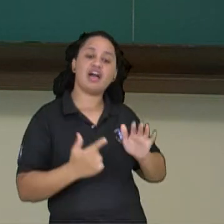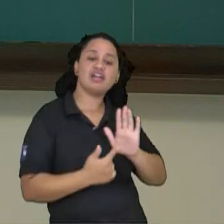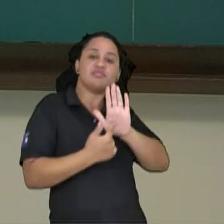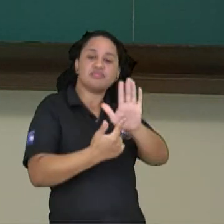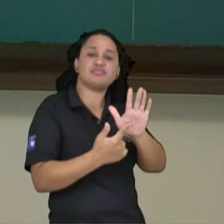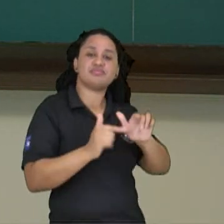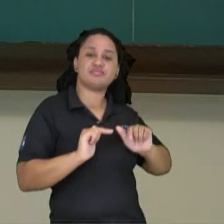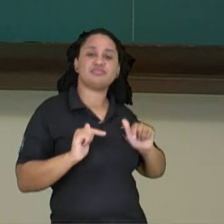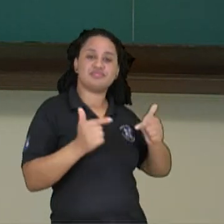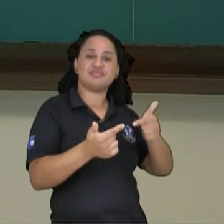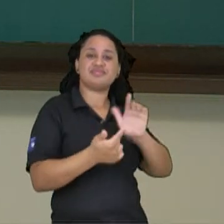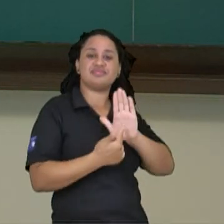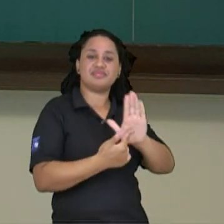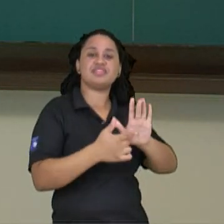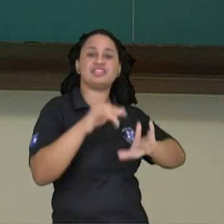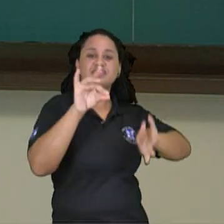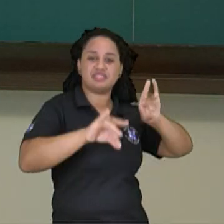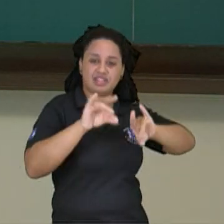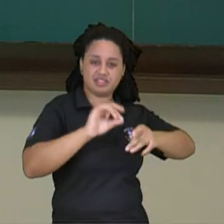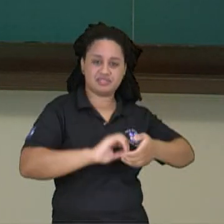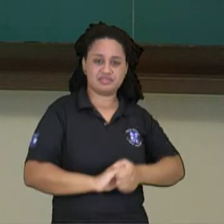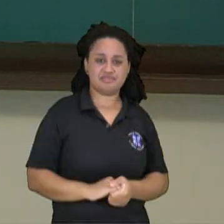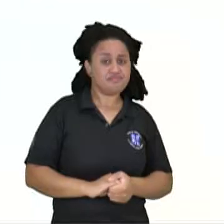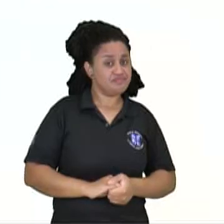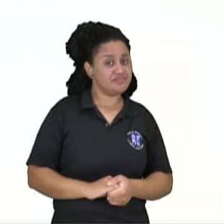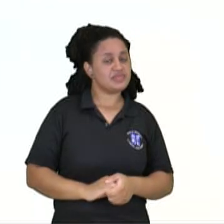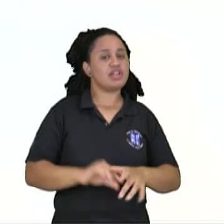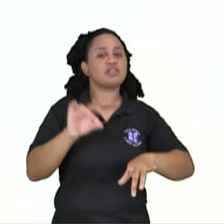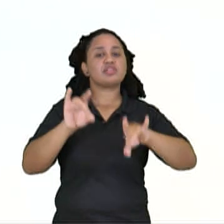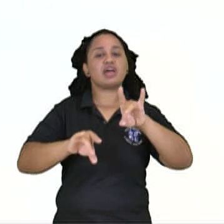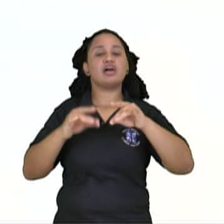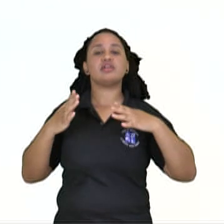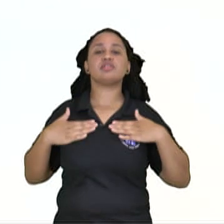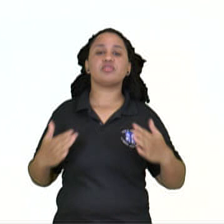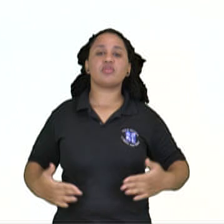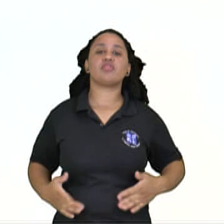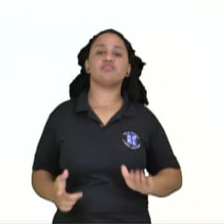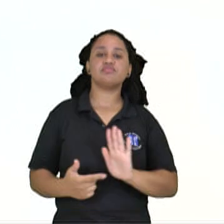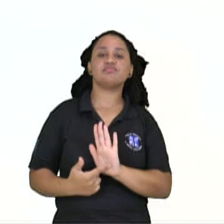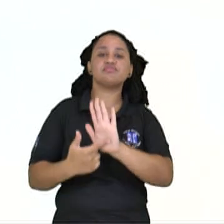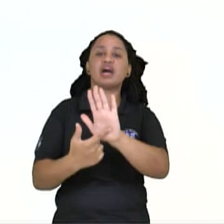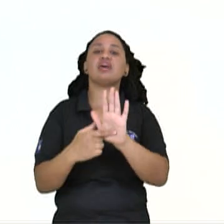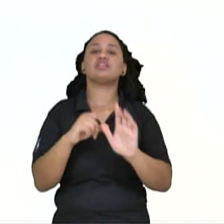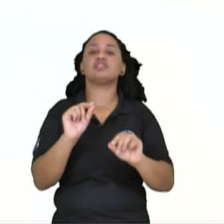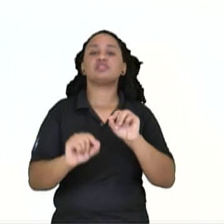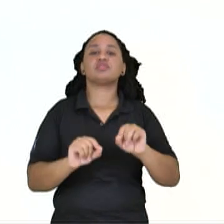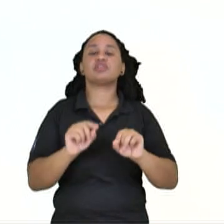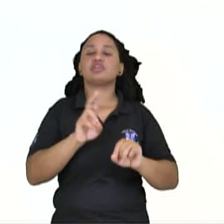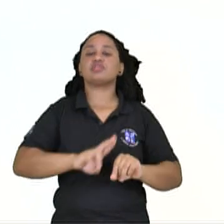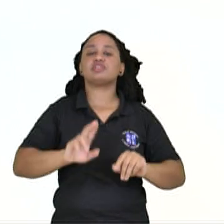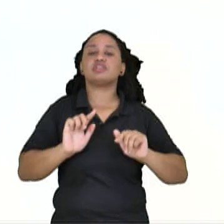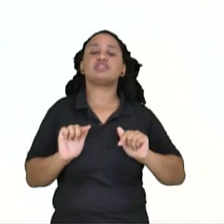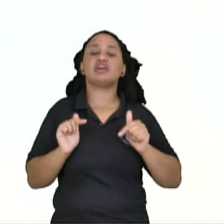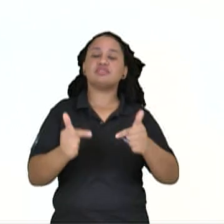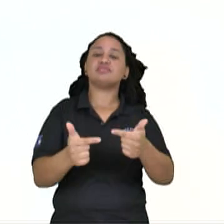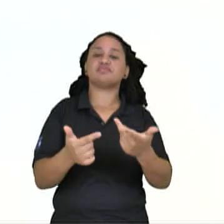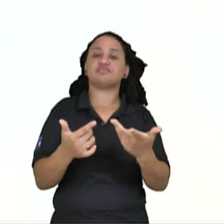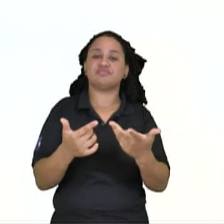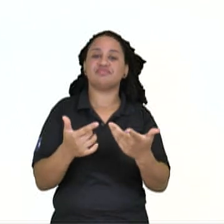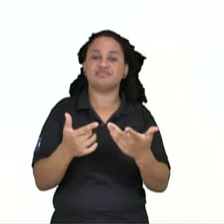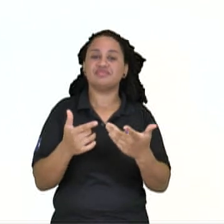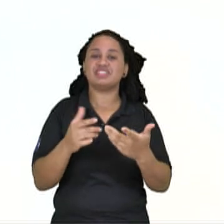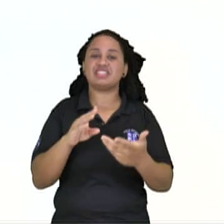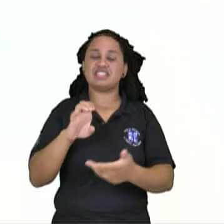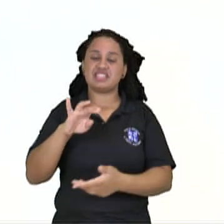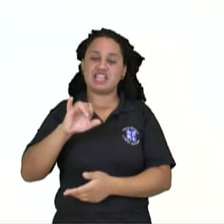peça teatral? No teatro, o corpo se expressa através da ação cênica e